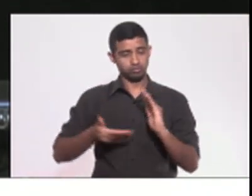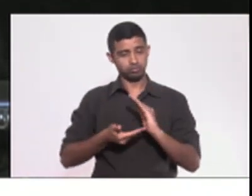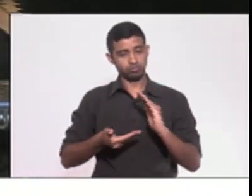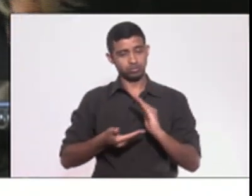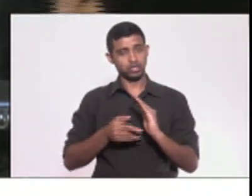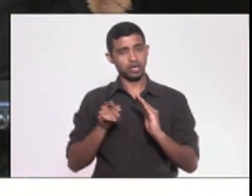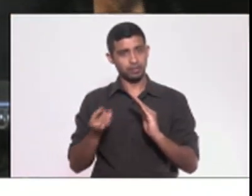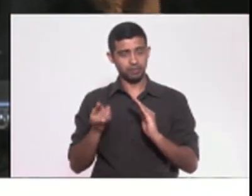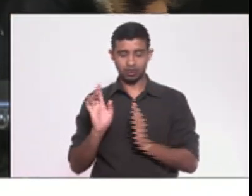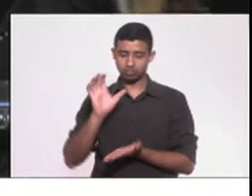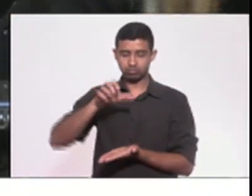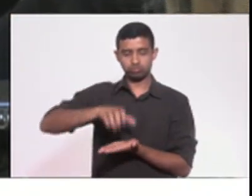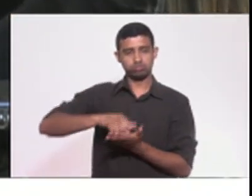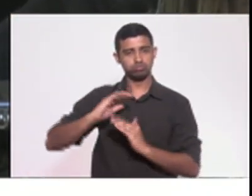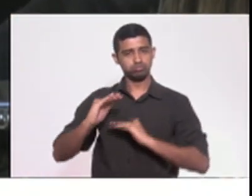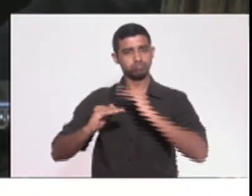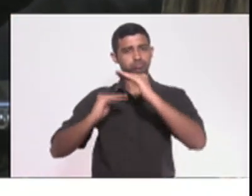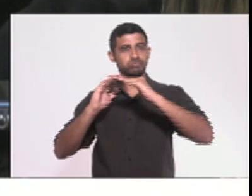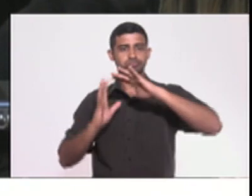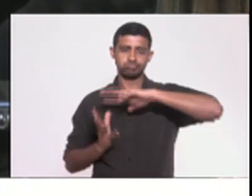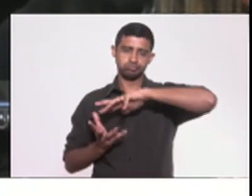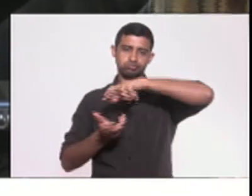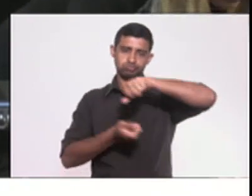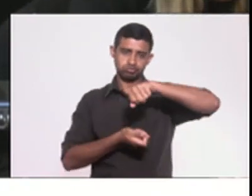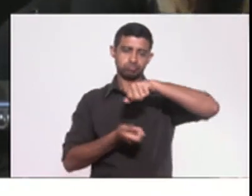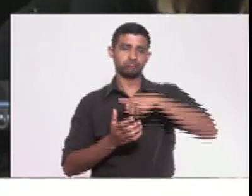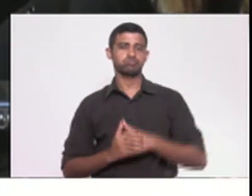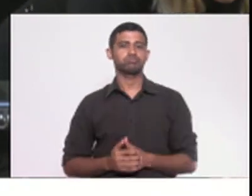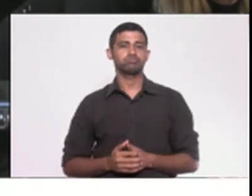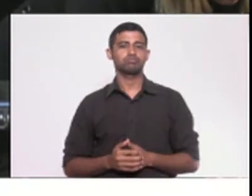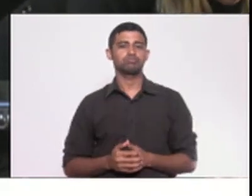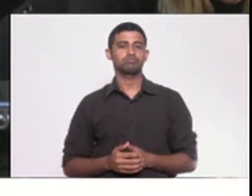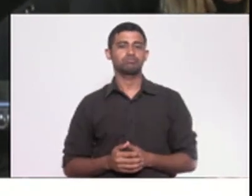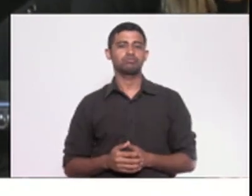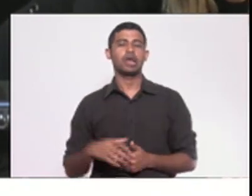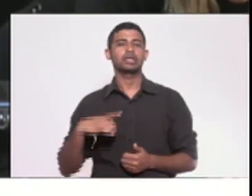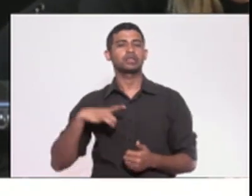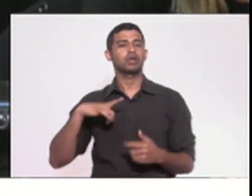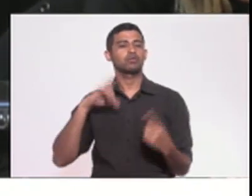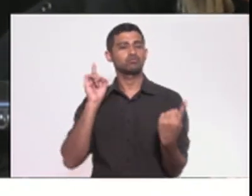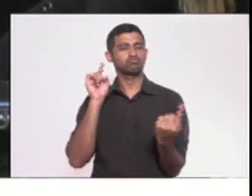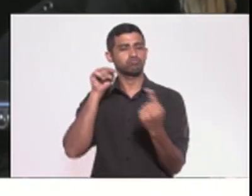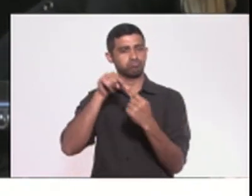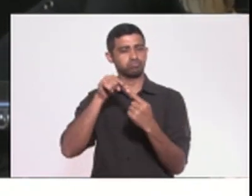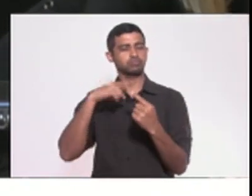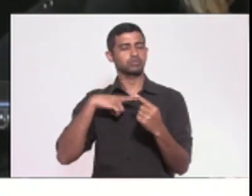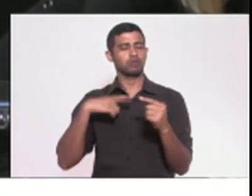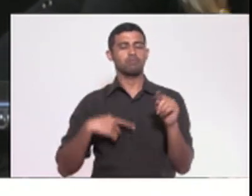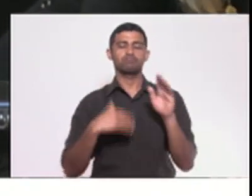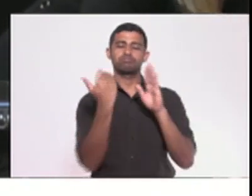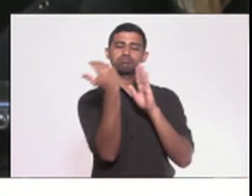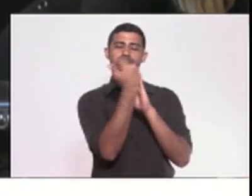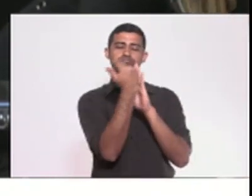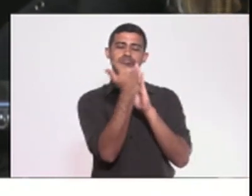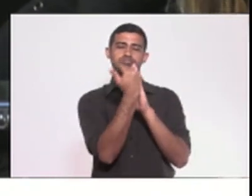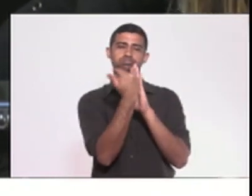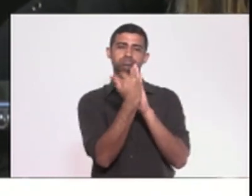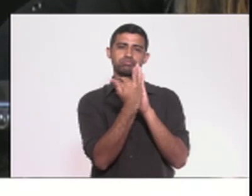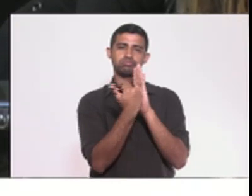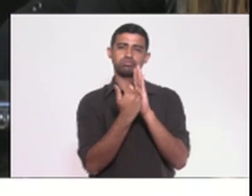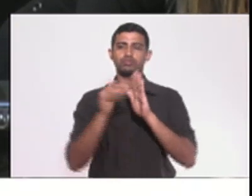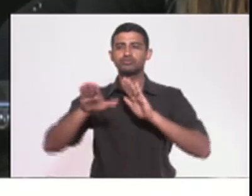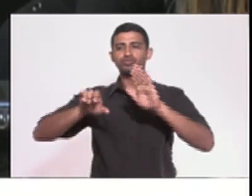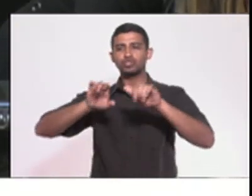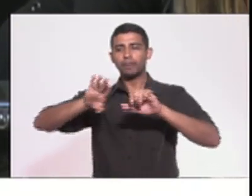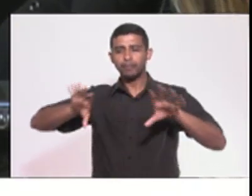de Desenvolvimento Sustentável, de reunir numa mesma programação especialistas